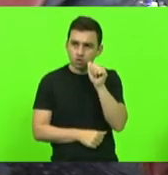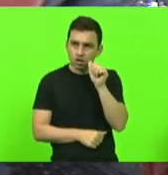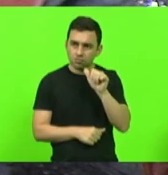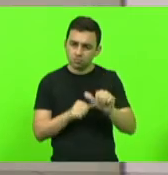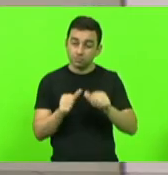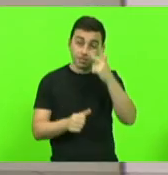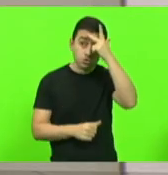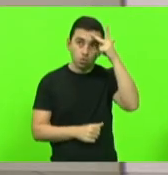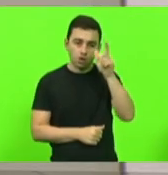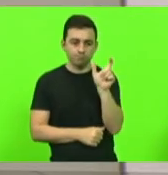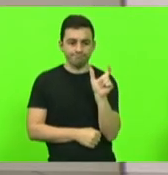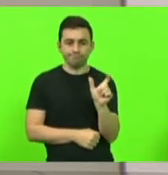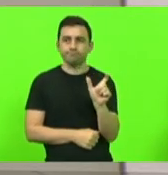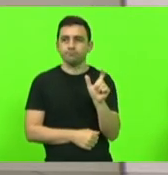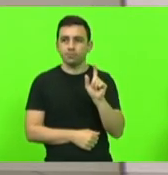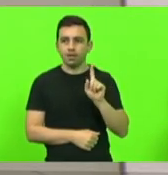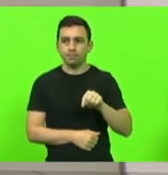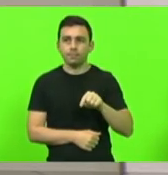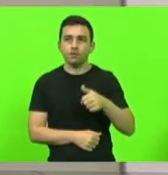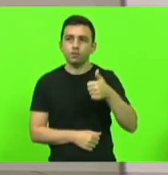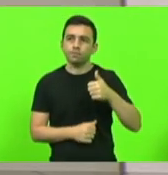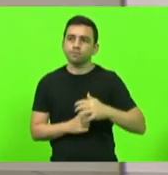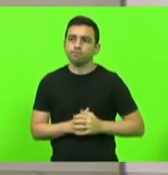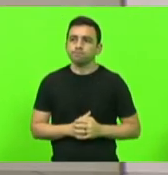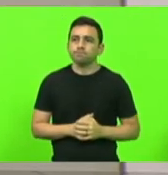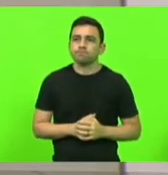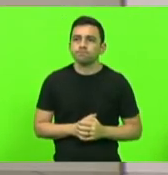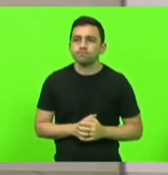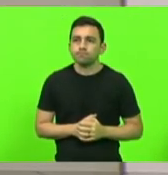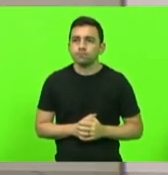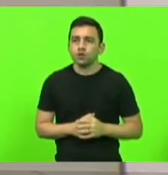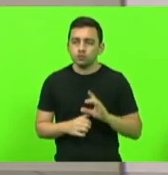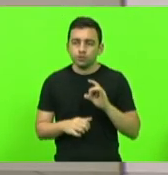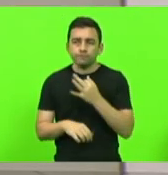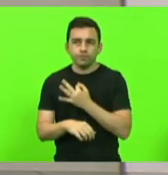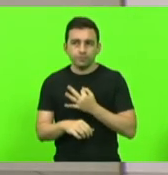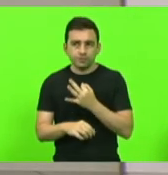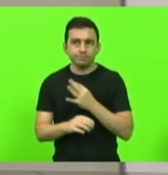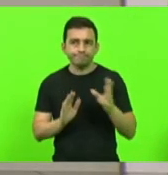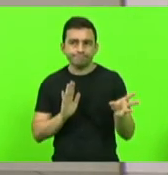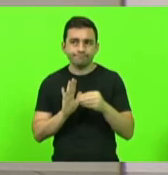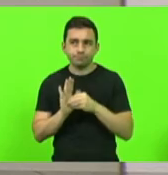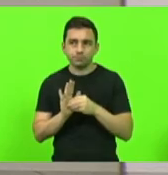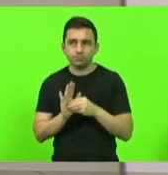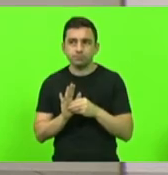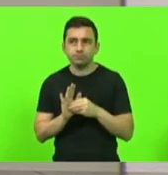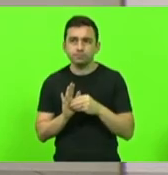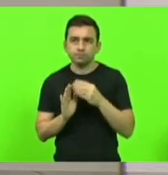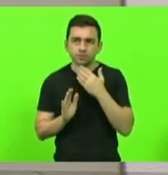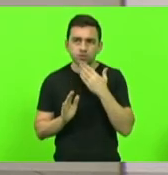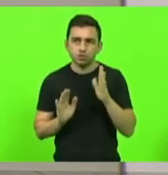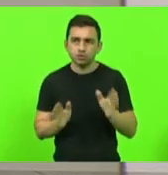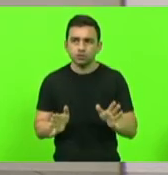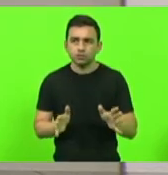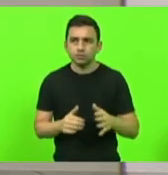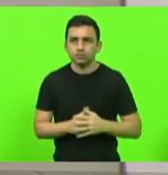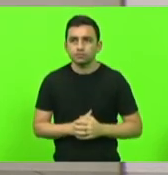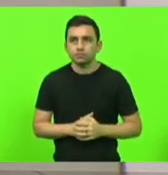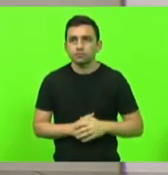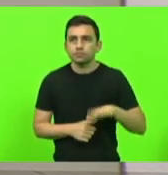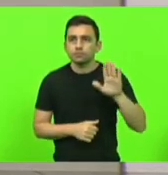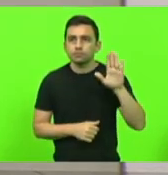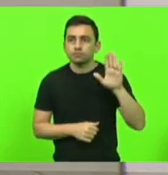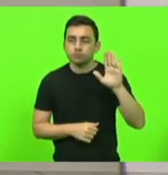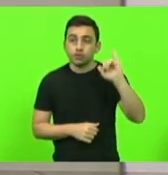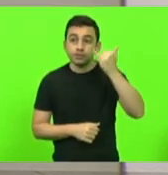de violência. Perfeitamente. Só vou pedir para Vossa Excelência formalizar, tendo em vista já a manifestação de 4 assinaturas, para discutir a matéria ainda com a palavra o deputado